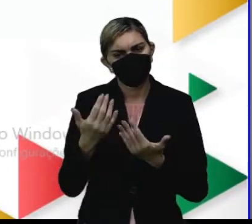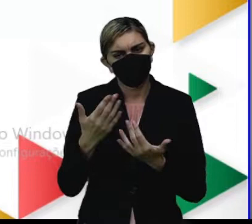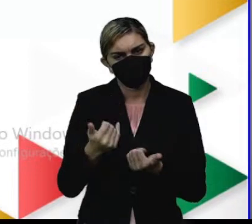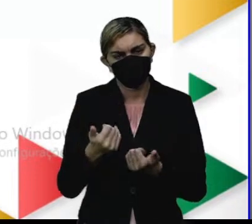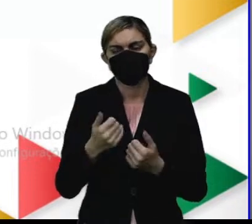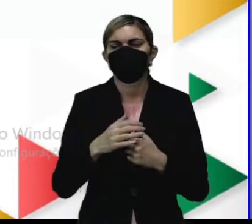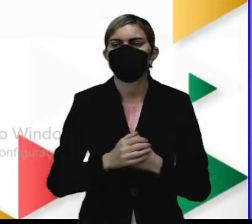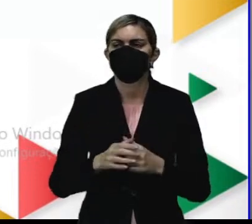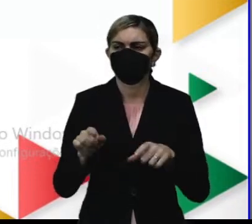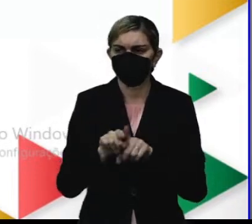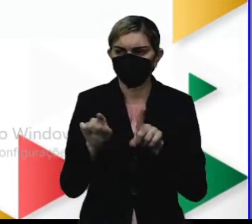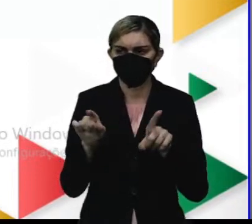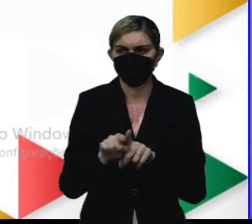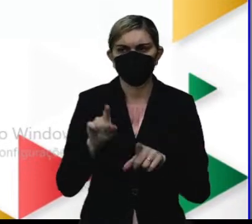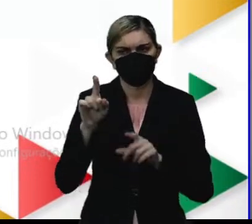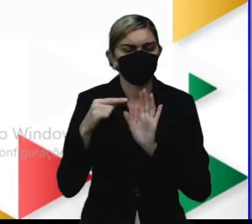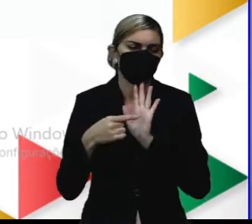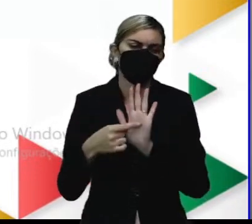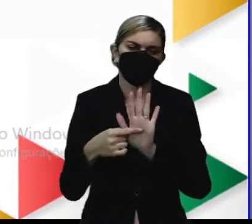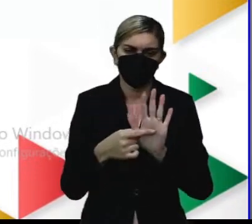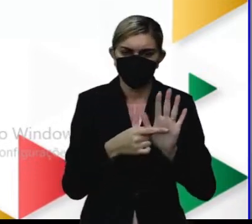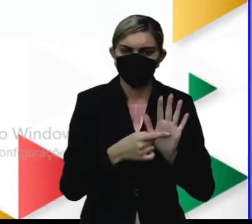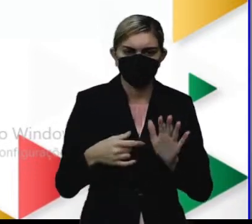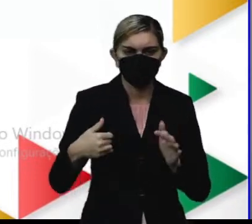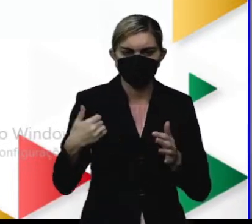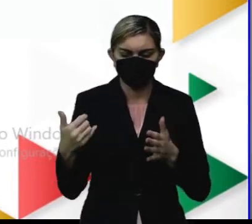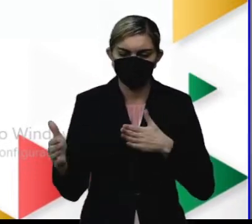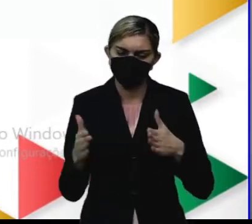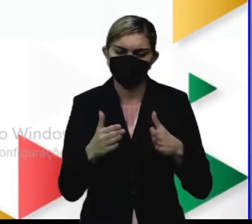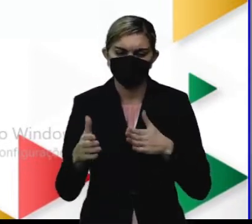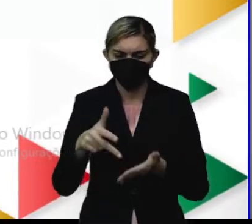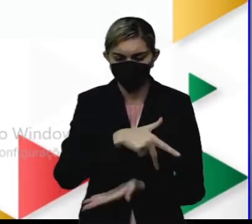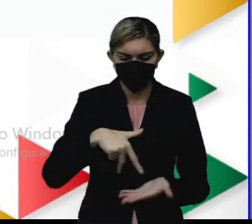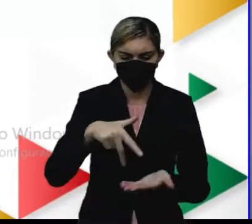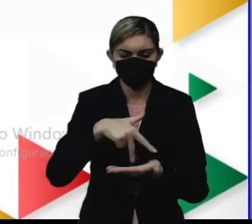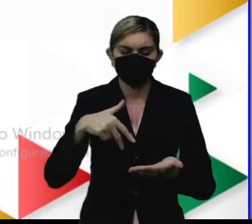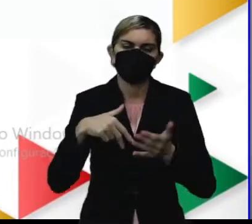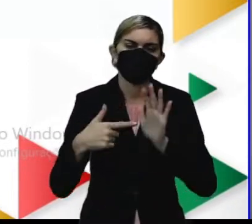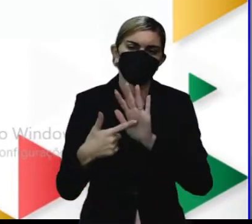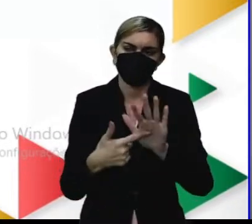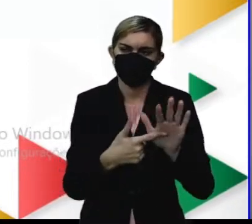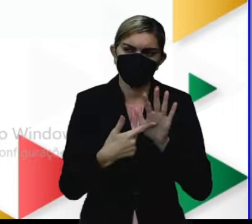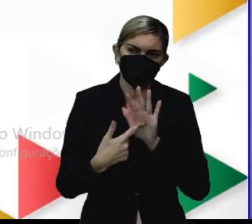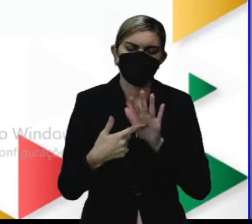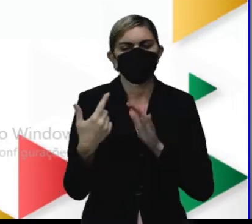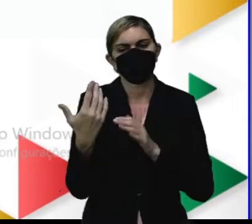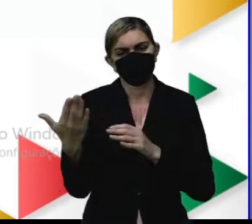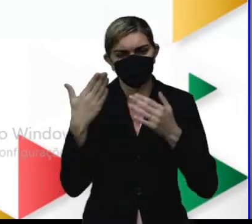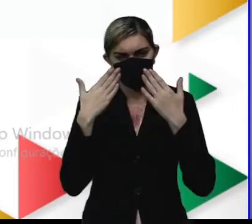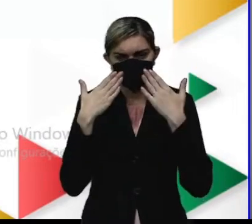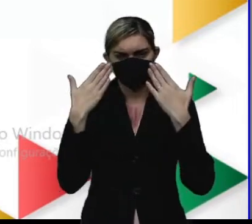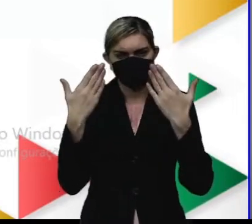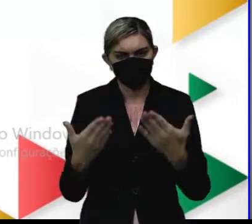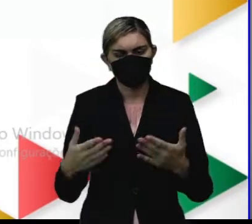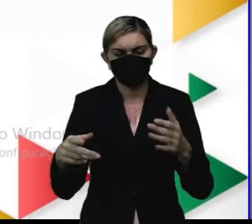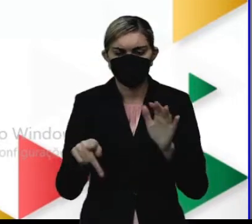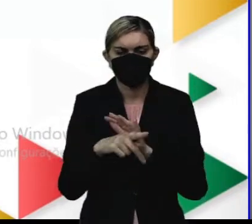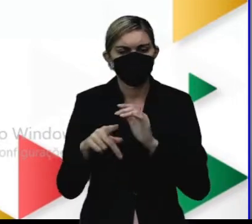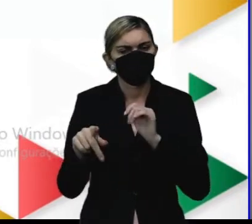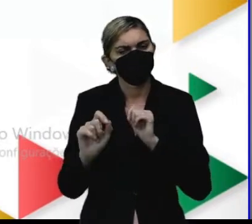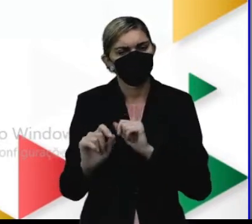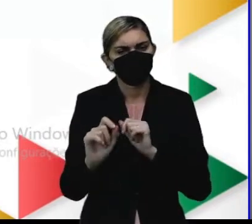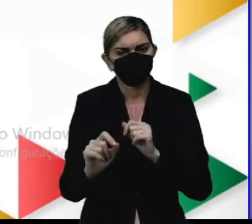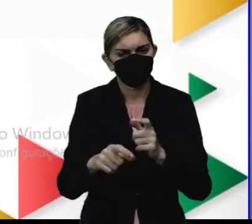adolescentes. Tá bom? Está se apresentando, tem uma dança mostrando aí o peixe, da apresentação de que ele vai fazer o quê?